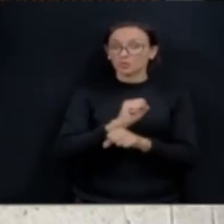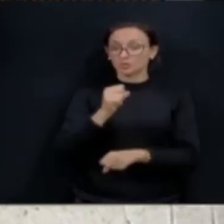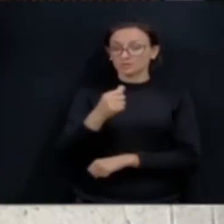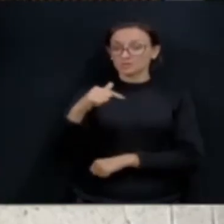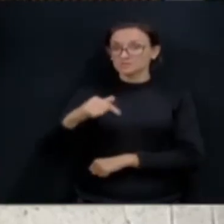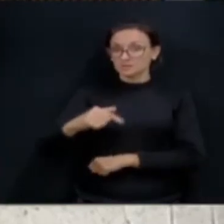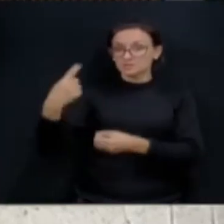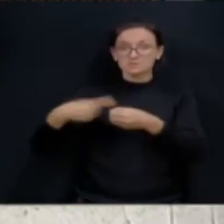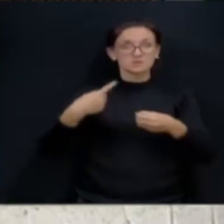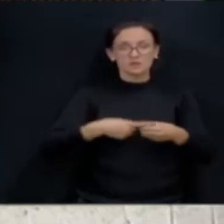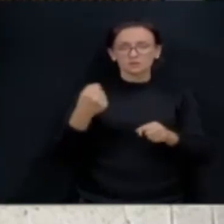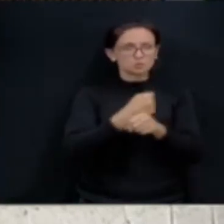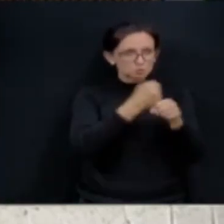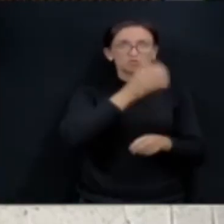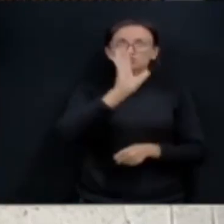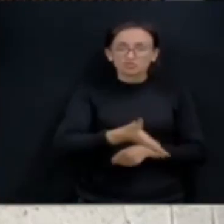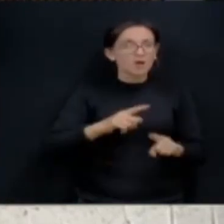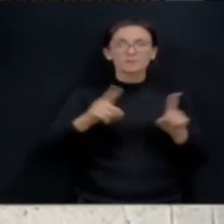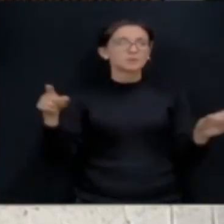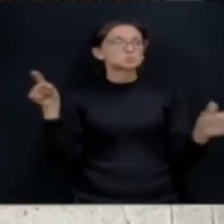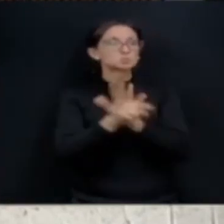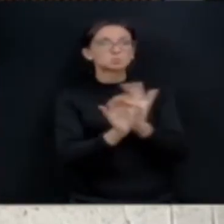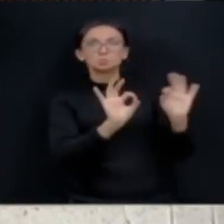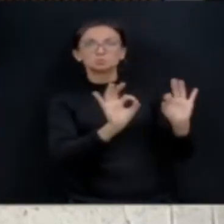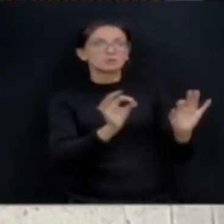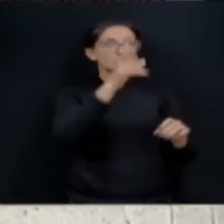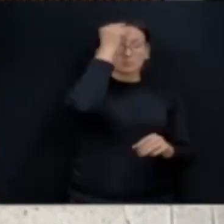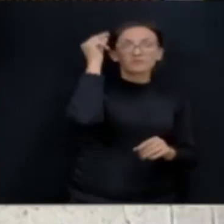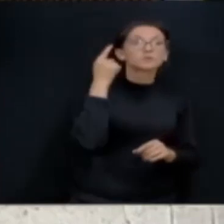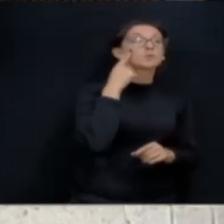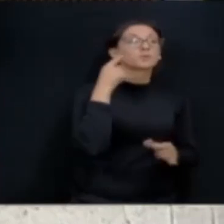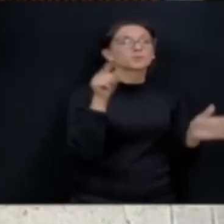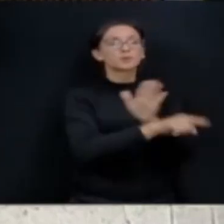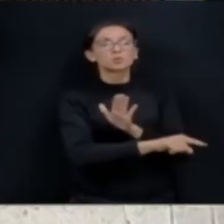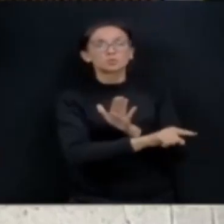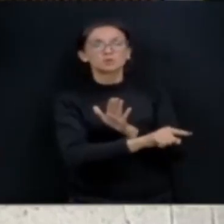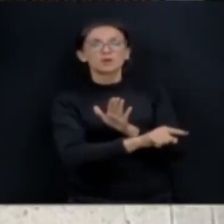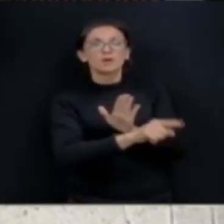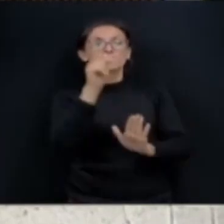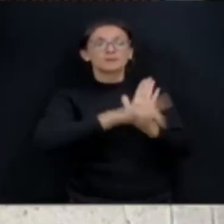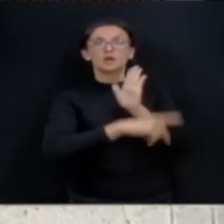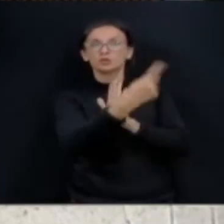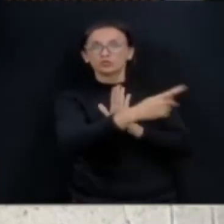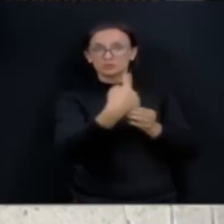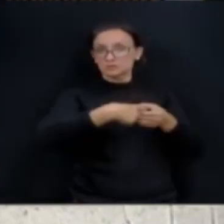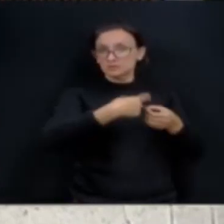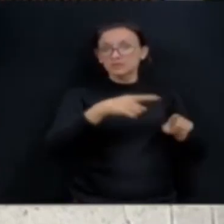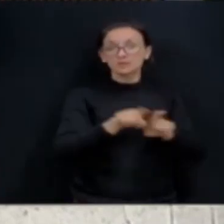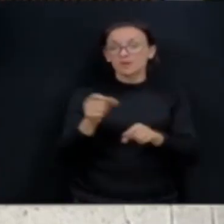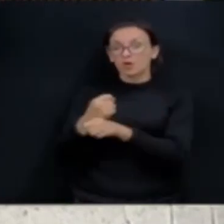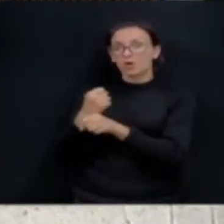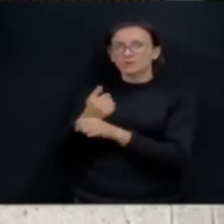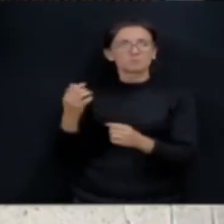foram consultadas ou não foram feito um parâmetro entre os planos diretores e essas obras. Tarifas que